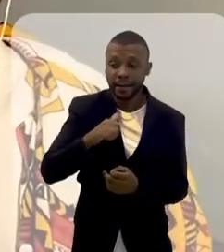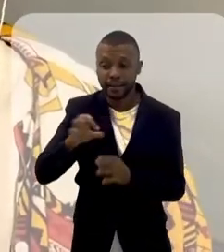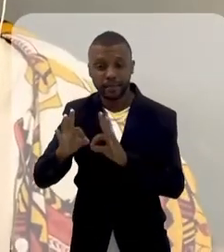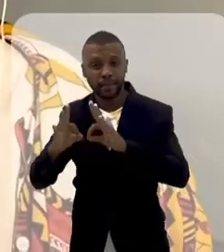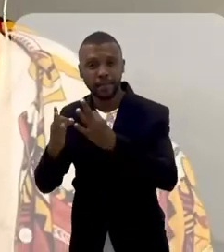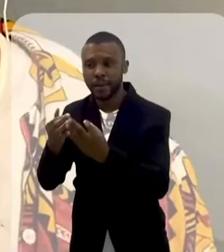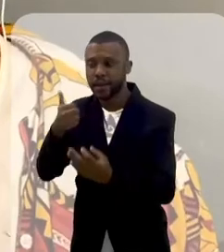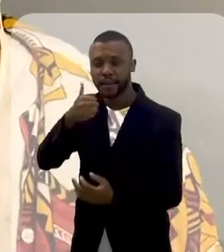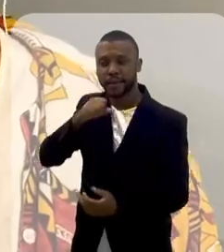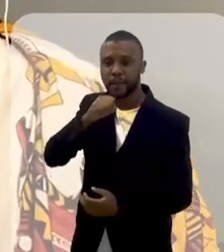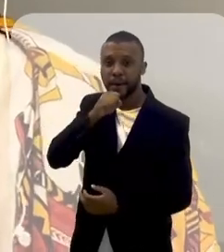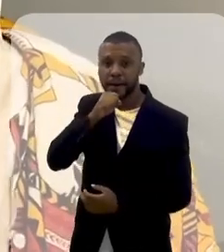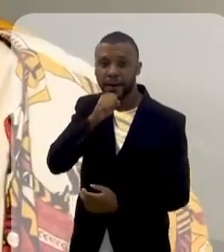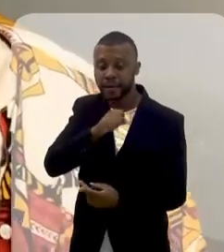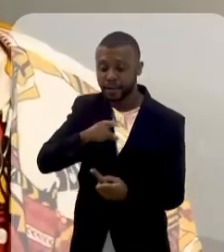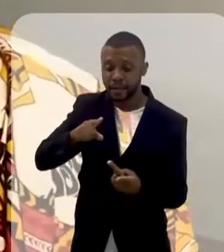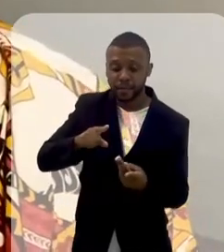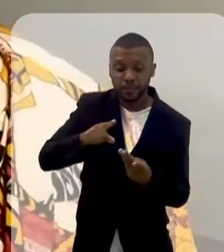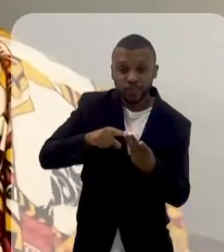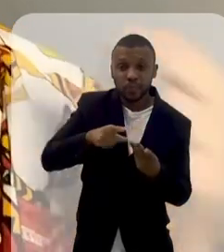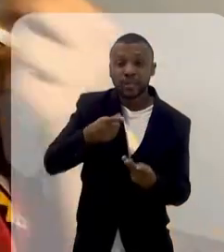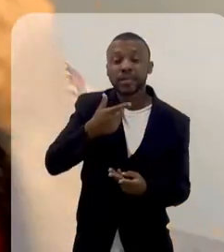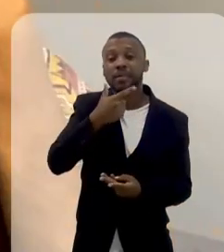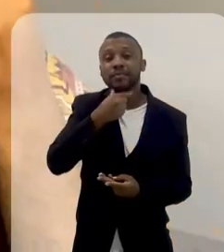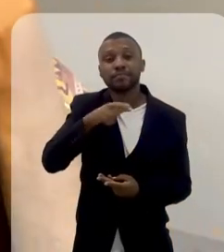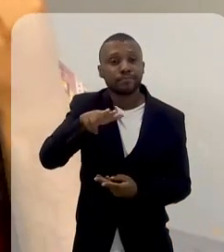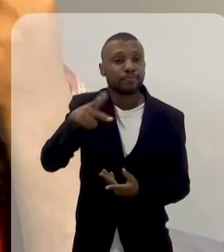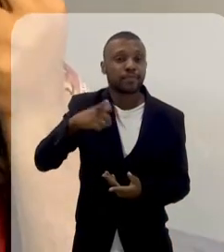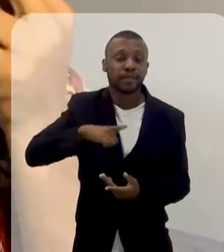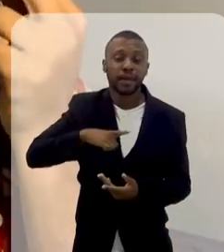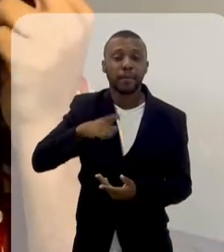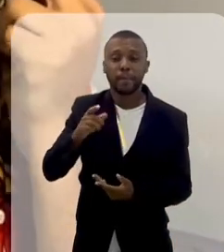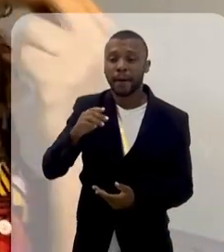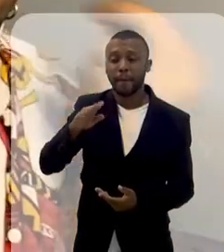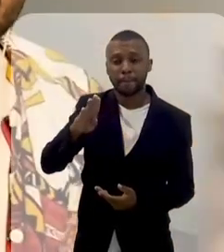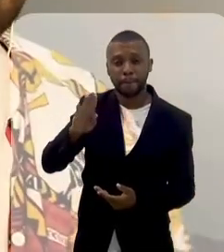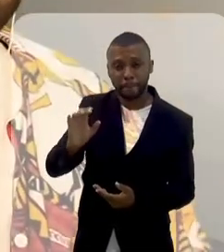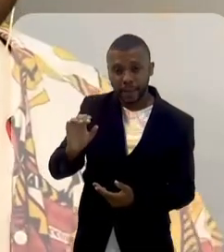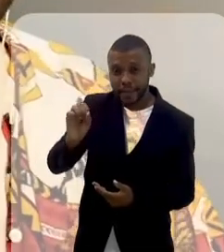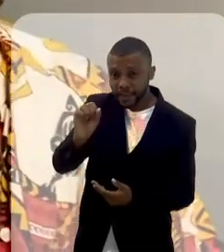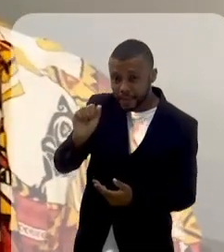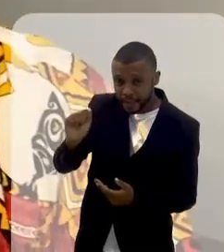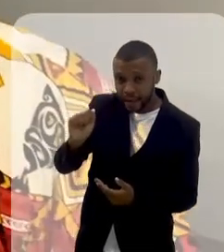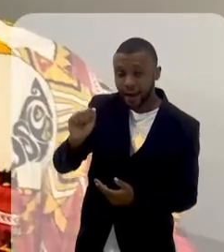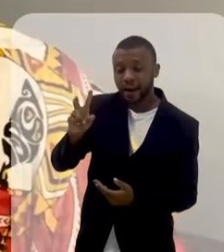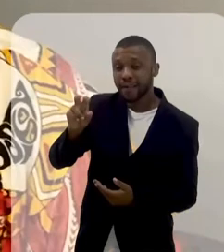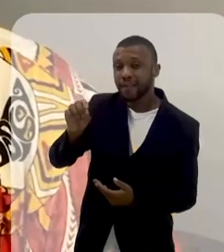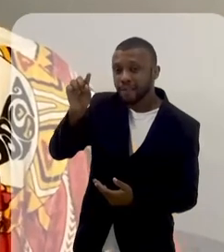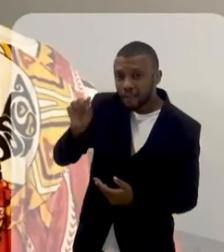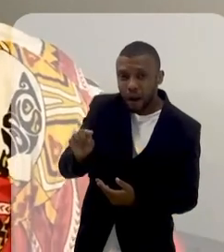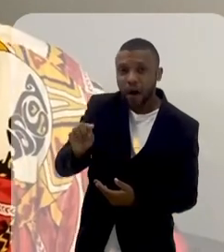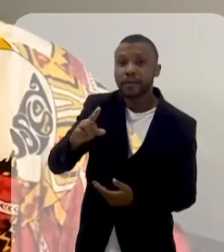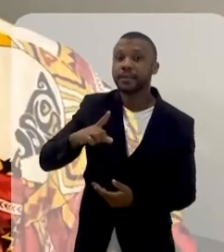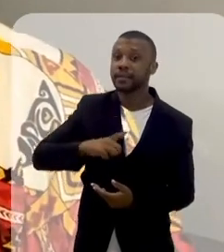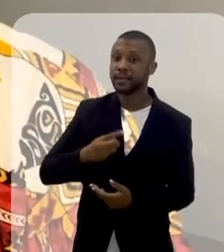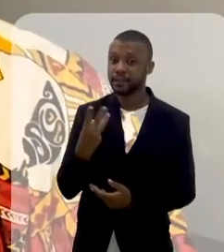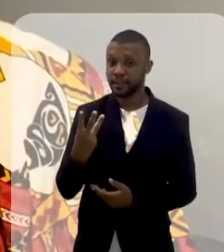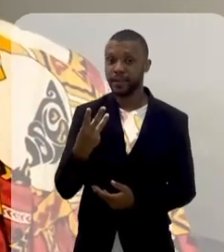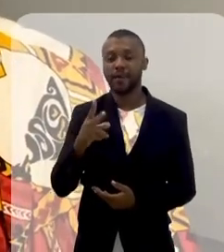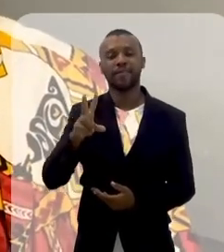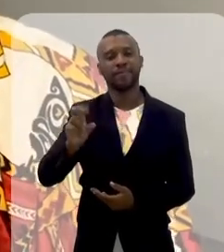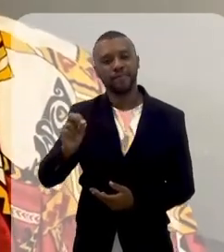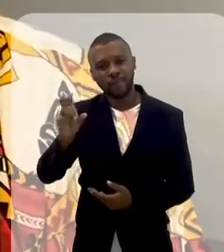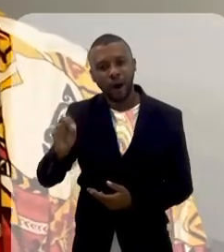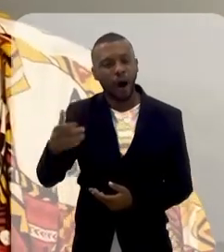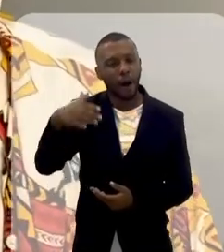minha família parte de irmão, que é a minha família que me abraçou, né? Então eu tenho a minha bisa, que fez 90 anos agora, semana passada, que eu chamo de